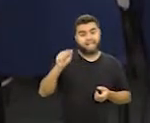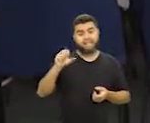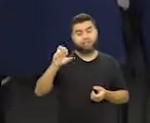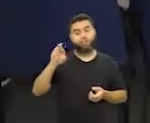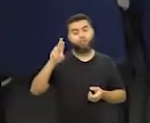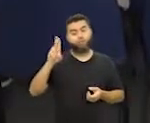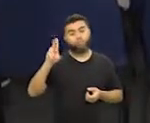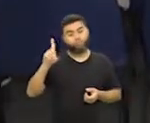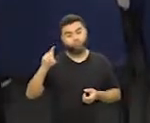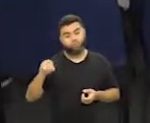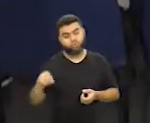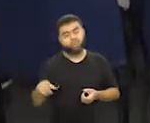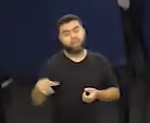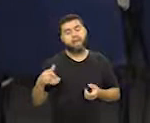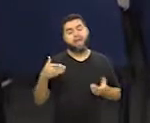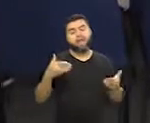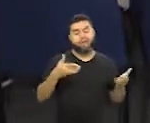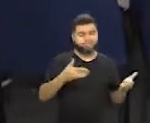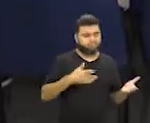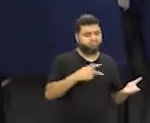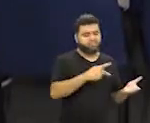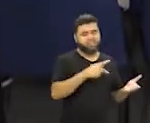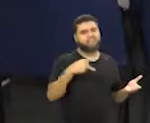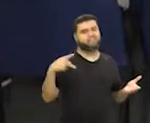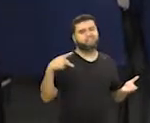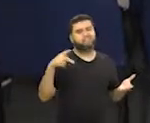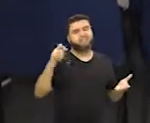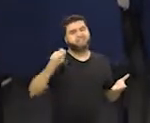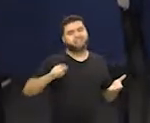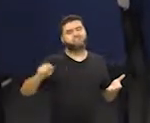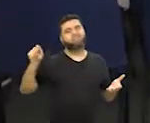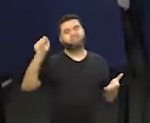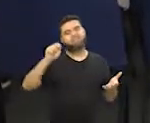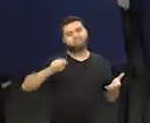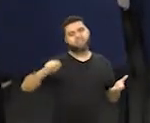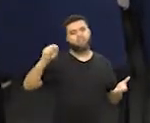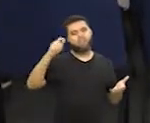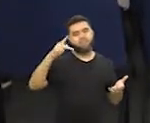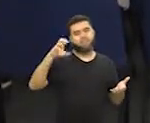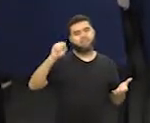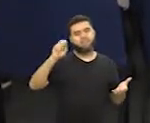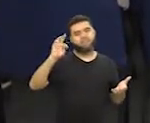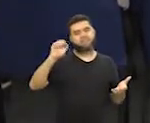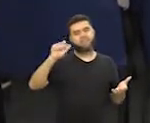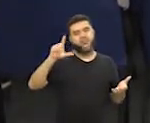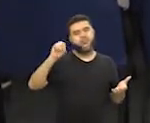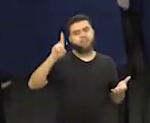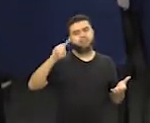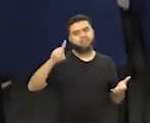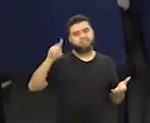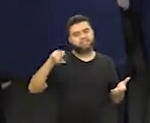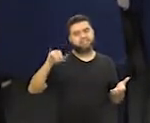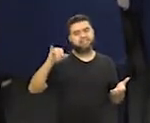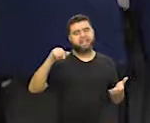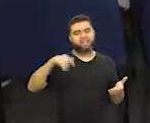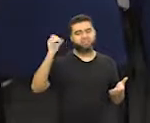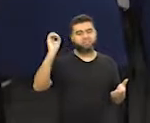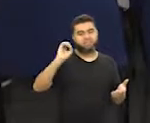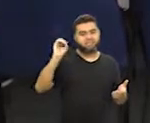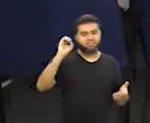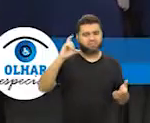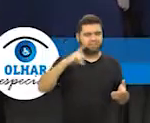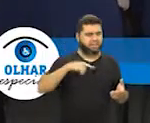Crudo, que é a nossa presidente querida da Associação Pestalozzi de Osasco e está